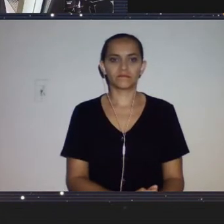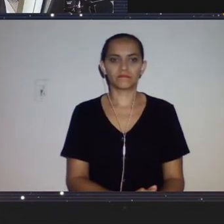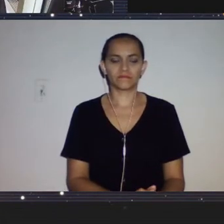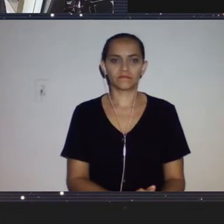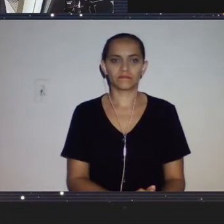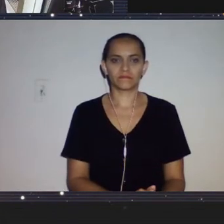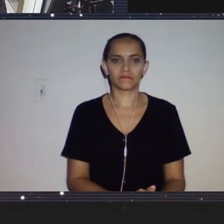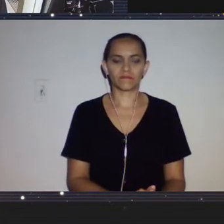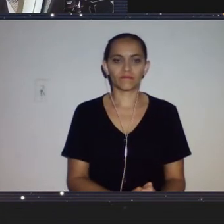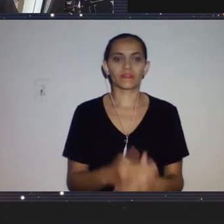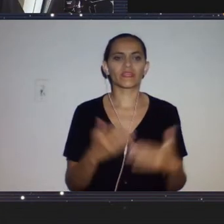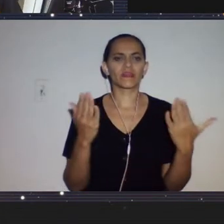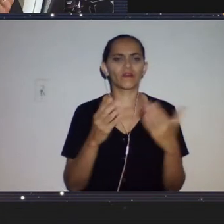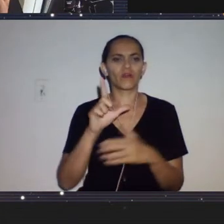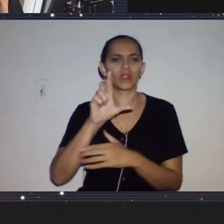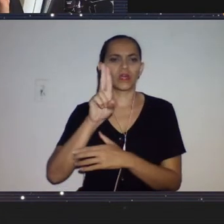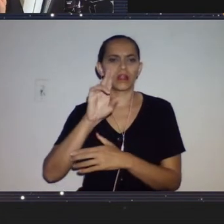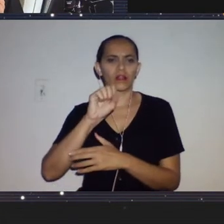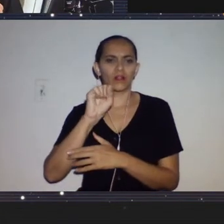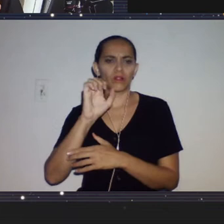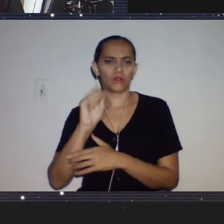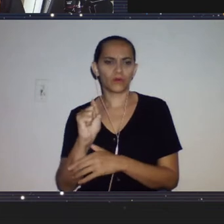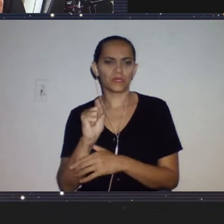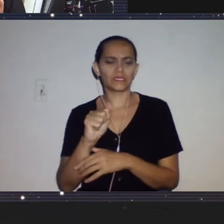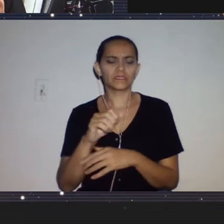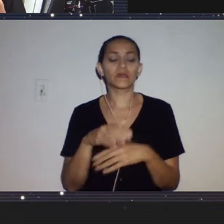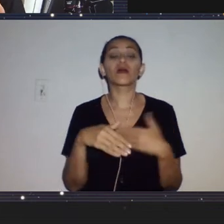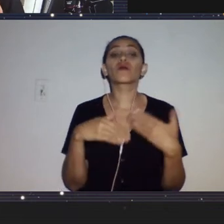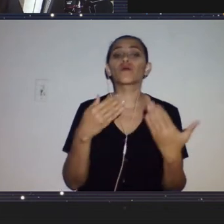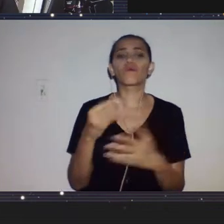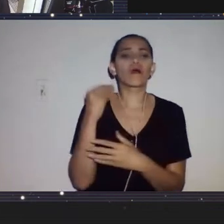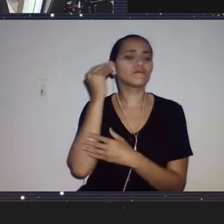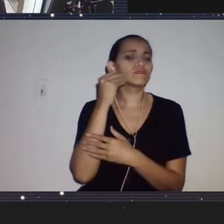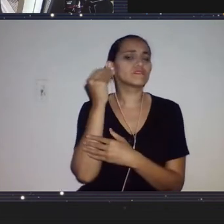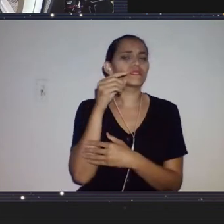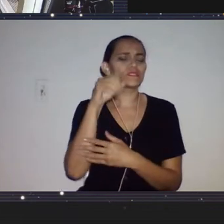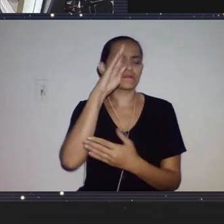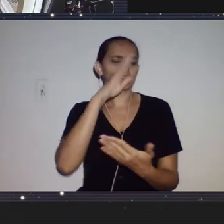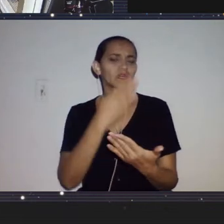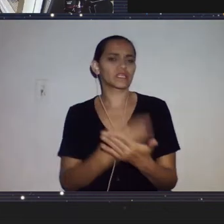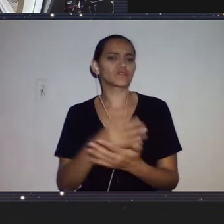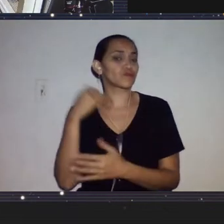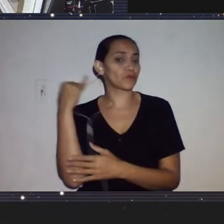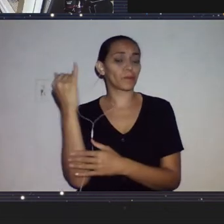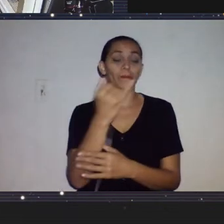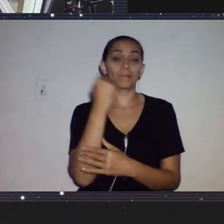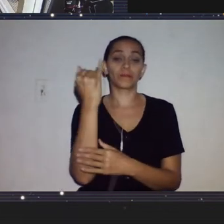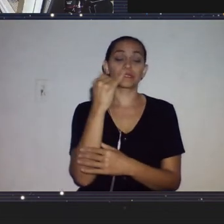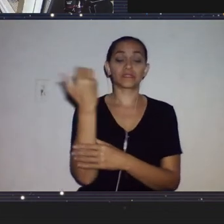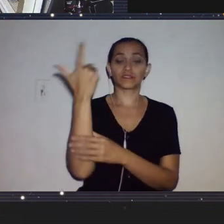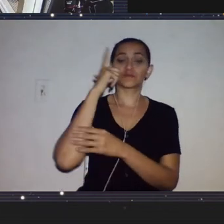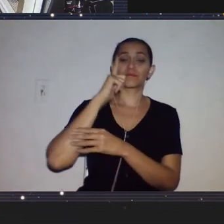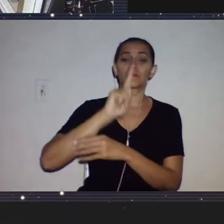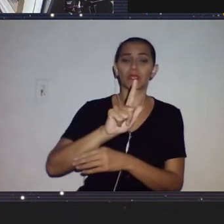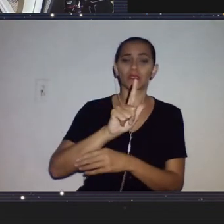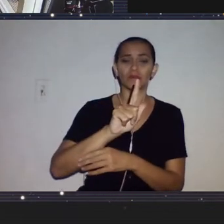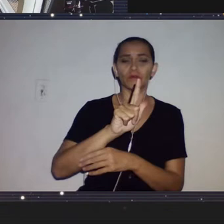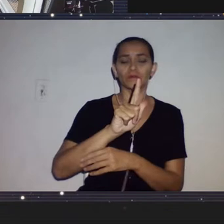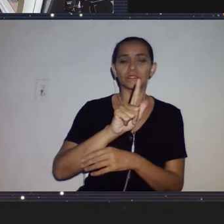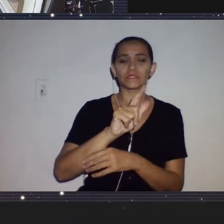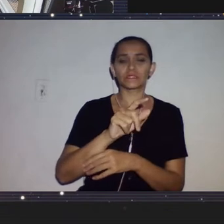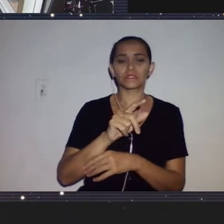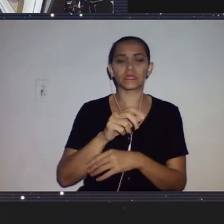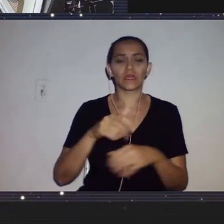Ok, agora é da Luísa. Mariane, quais experiências você crê que tenham sido fundamentais para conseguir as vagas nos estágios e para trabalhar